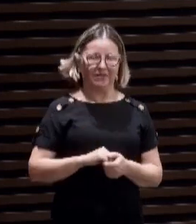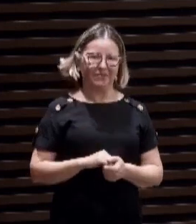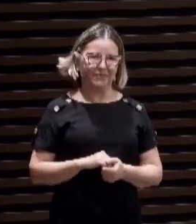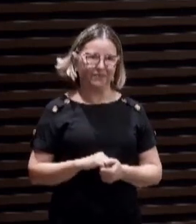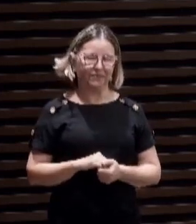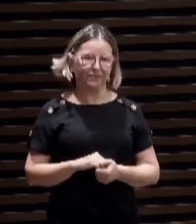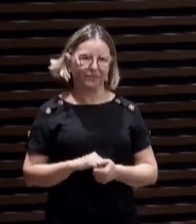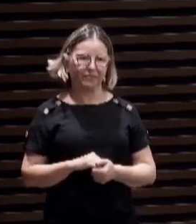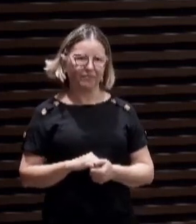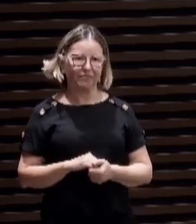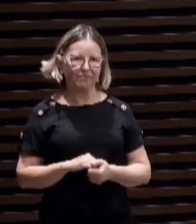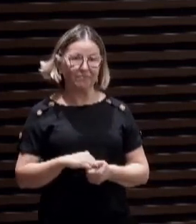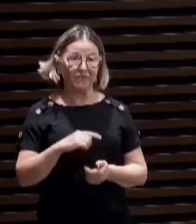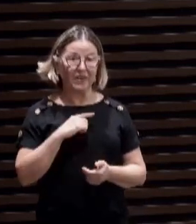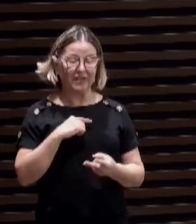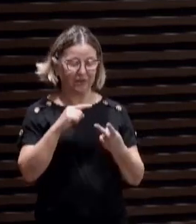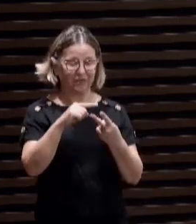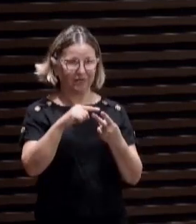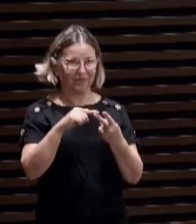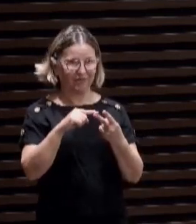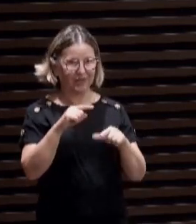Então aqui nós temos esses dois materiais.